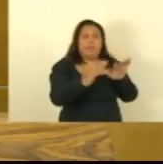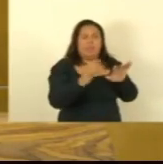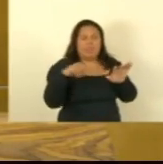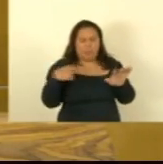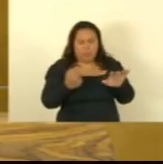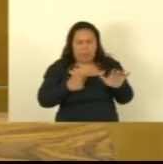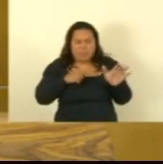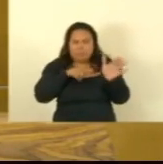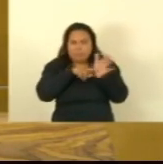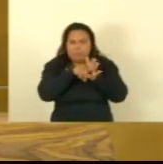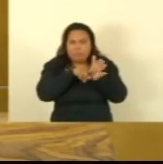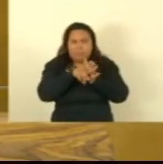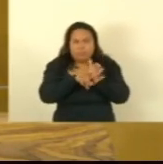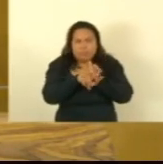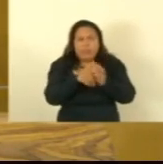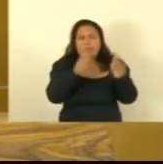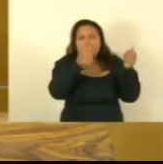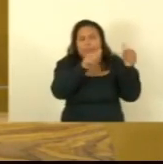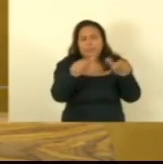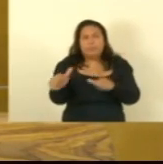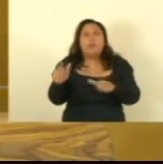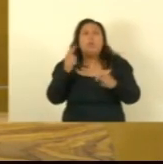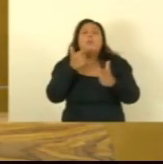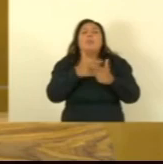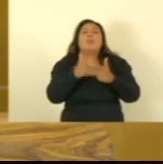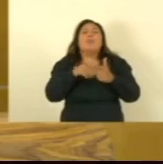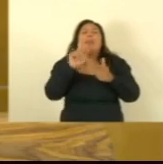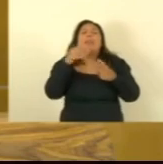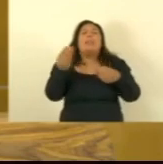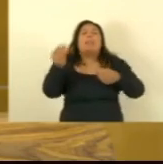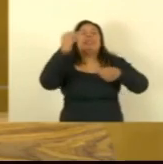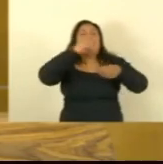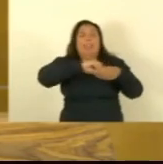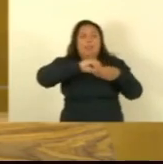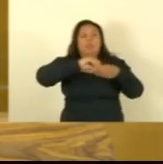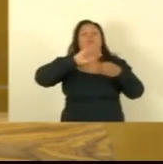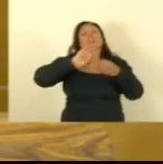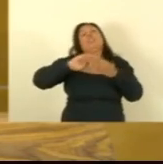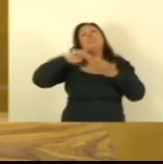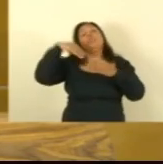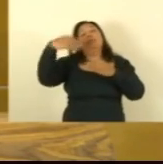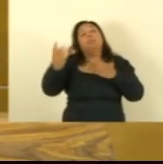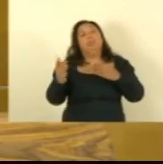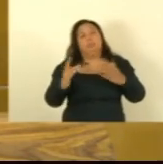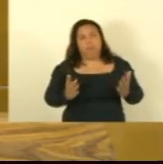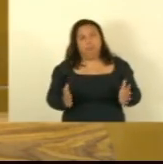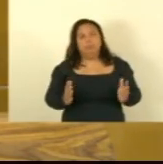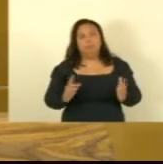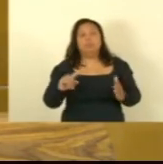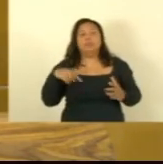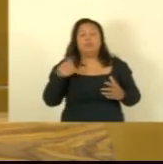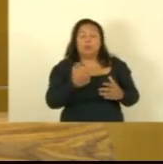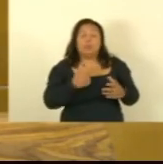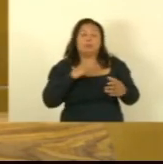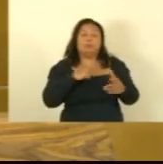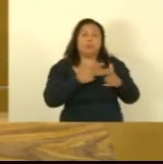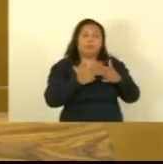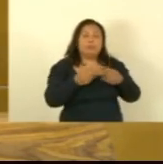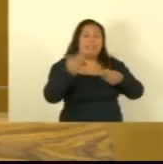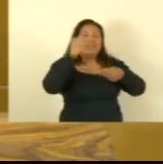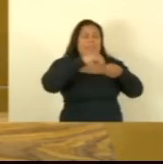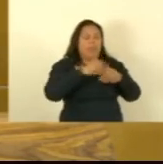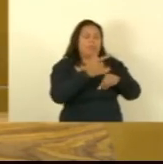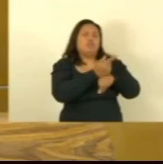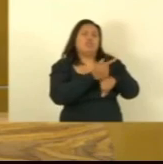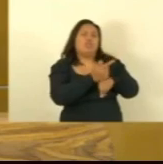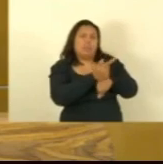levantamento e o problema é interno e externo. Nós temos um problema interno com relação à gestão